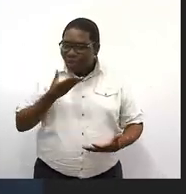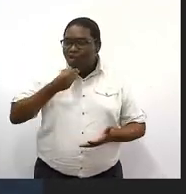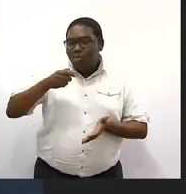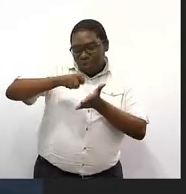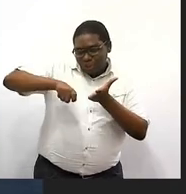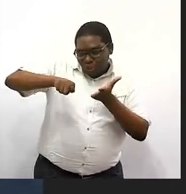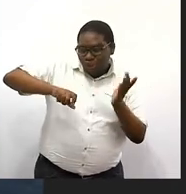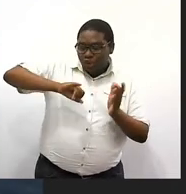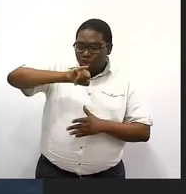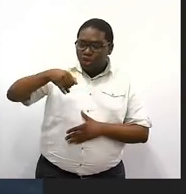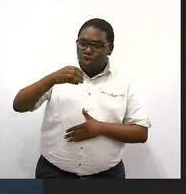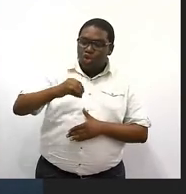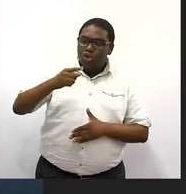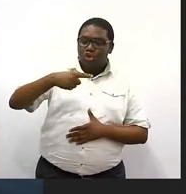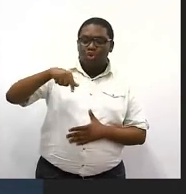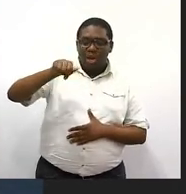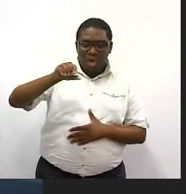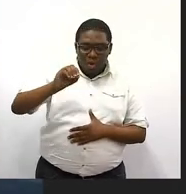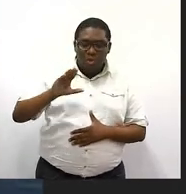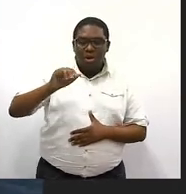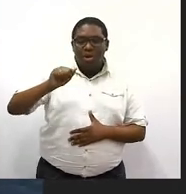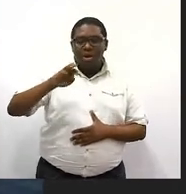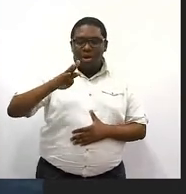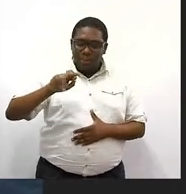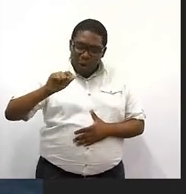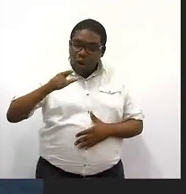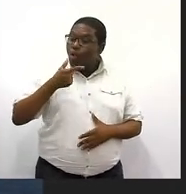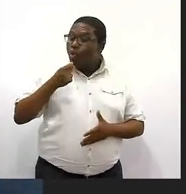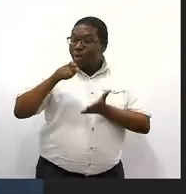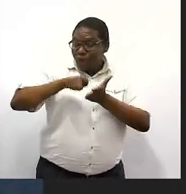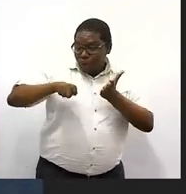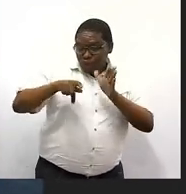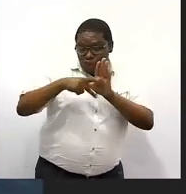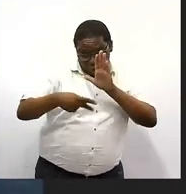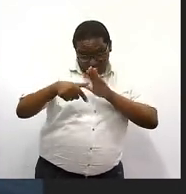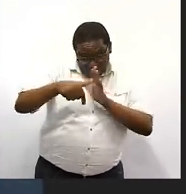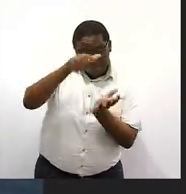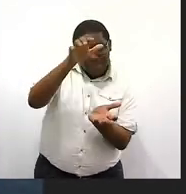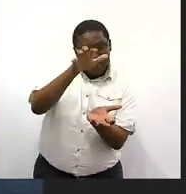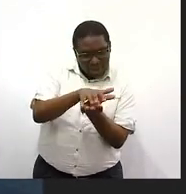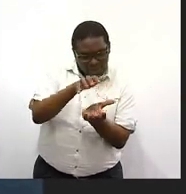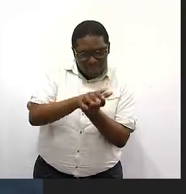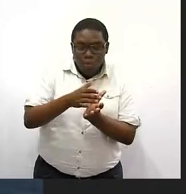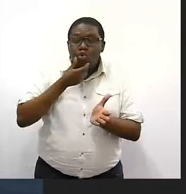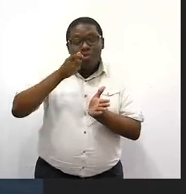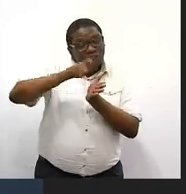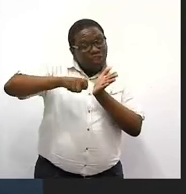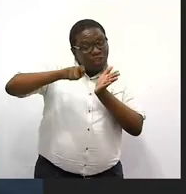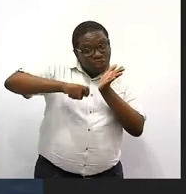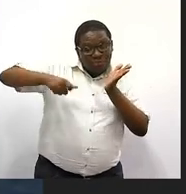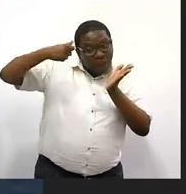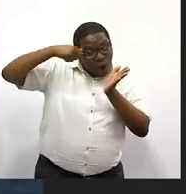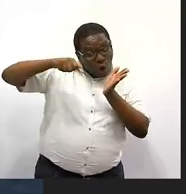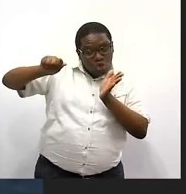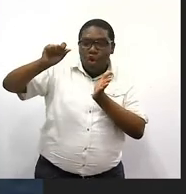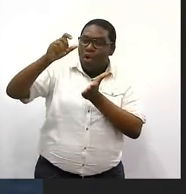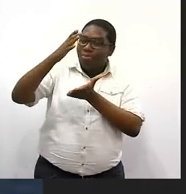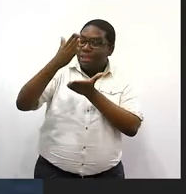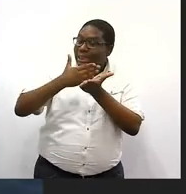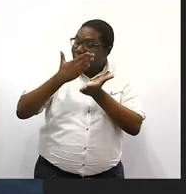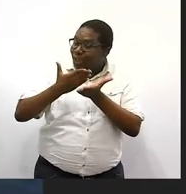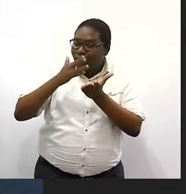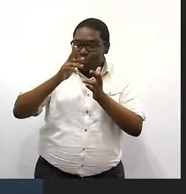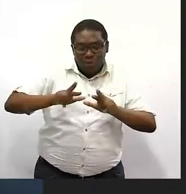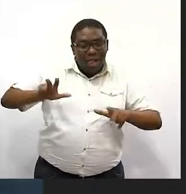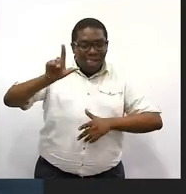João Cabral de Melo Neto, escritor pernambucano, autor de grandes clássicos de nossa